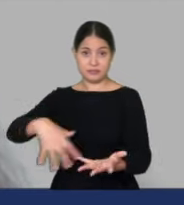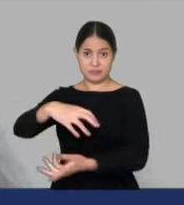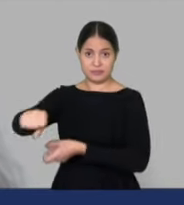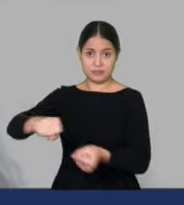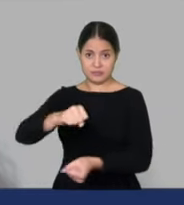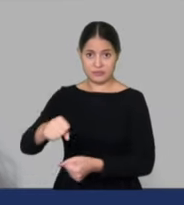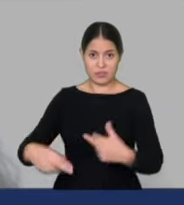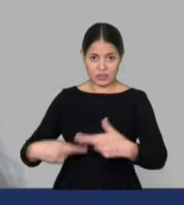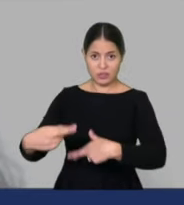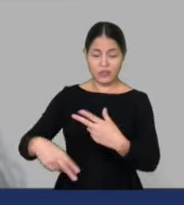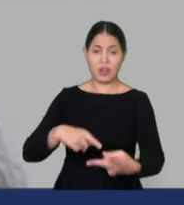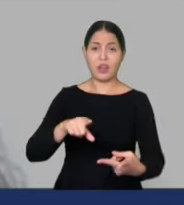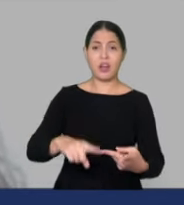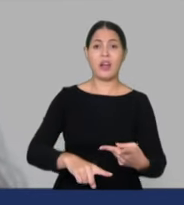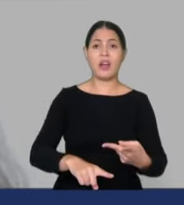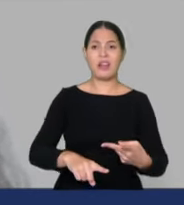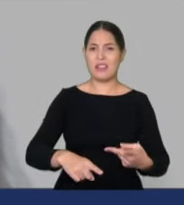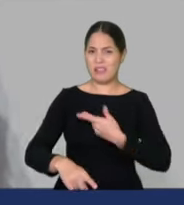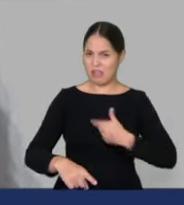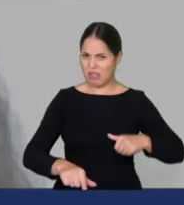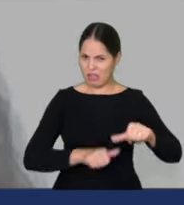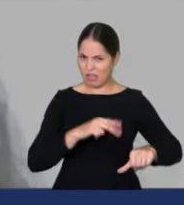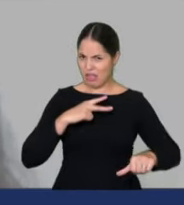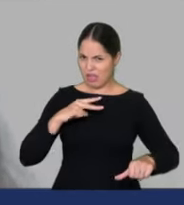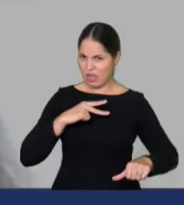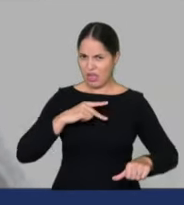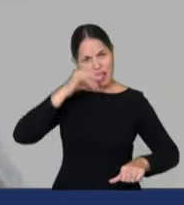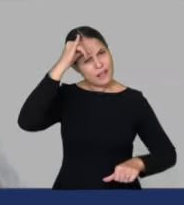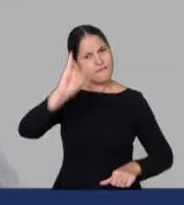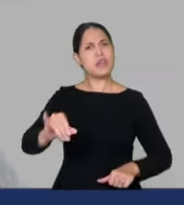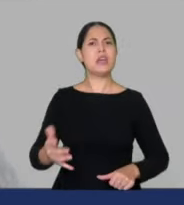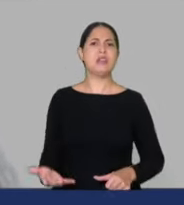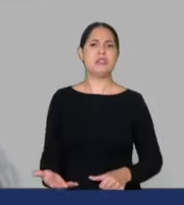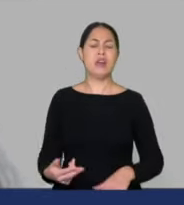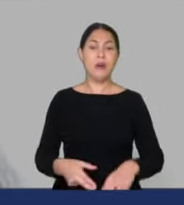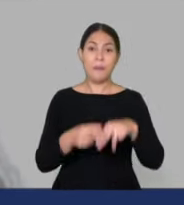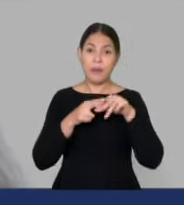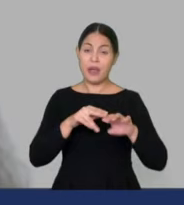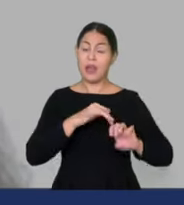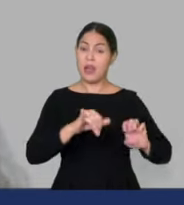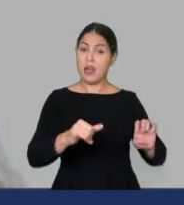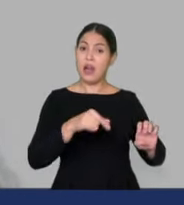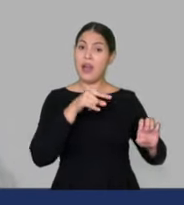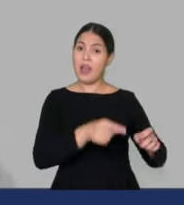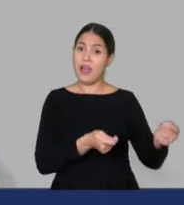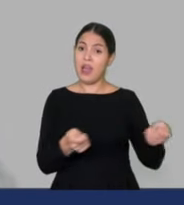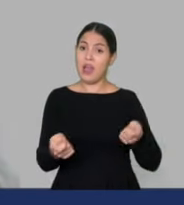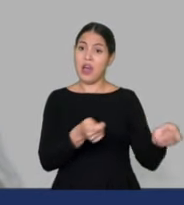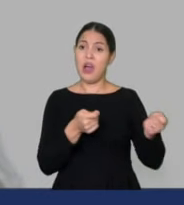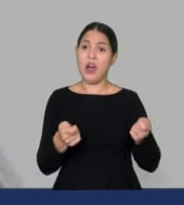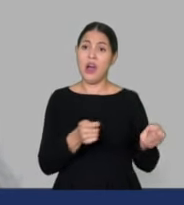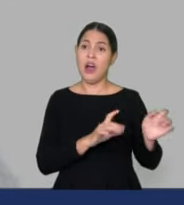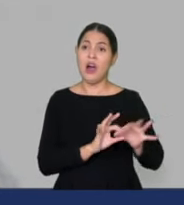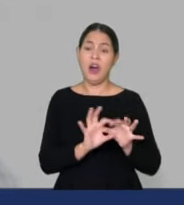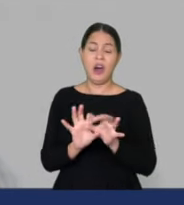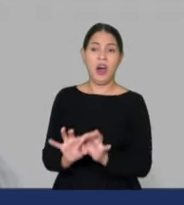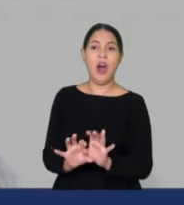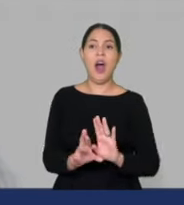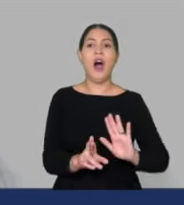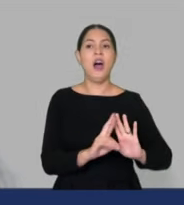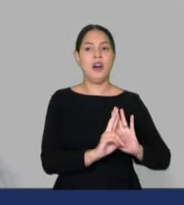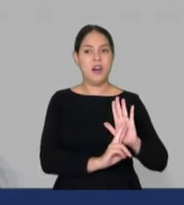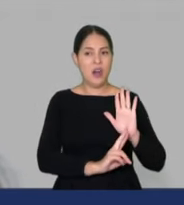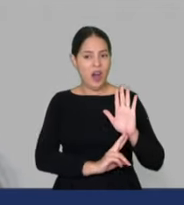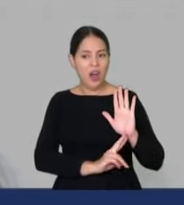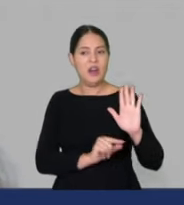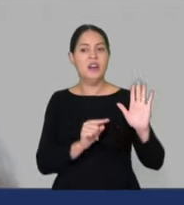se evite a privatização da Eletrobras, porque é ela que controla o estoque regulador e que dá o jogo justamente pela transição e pelo